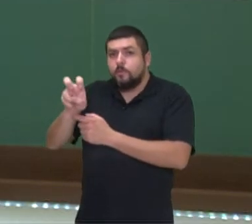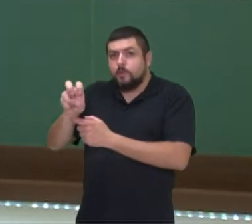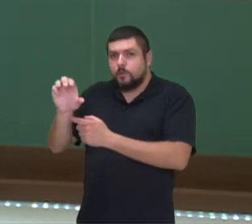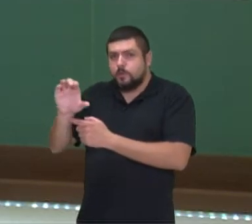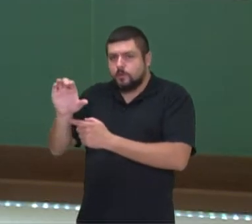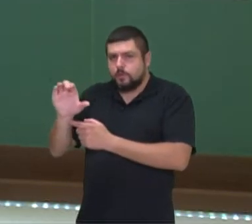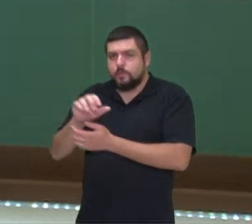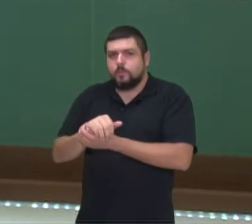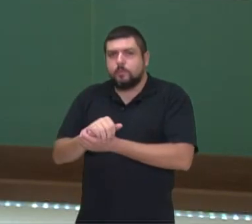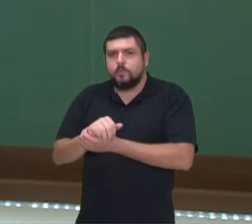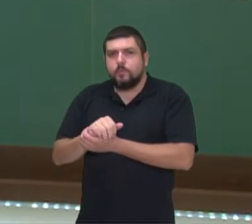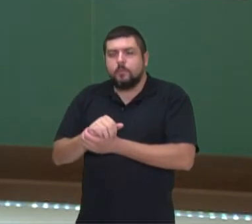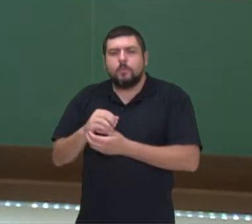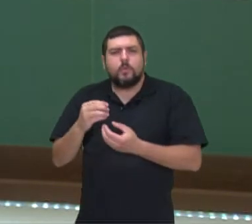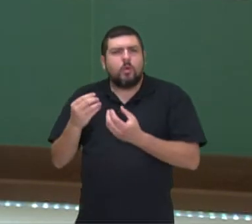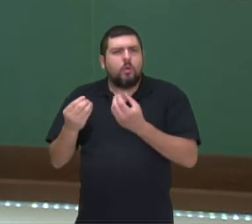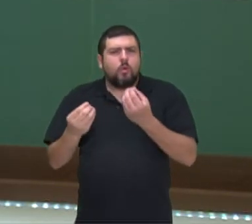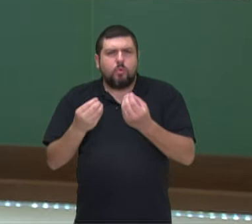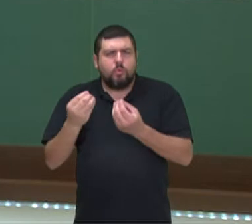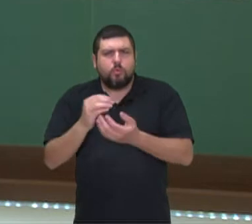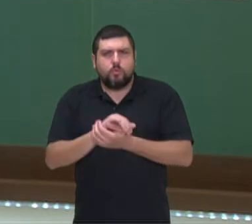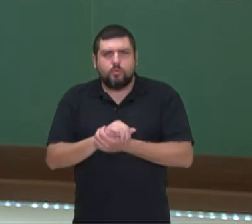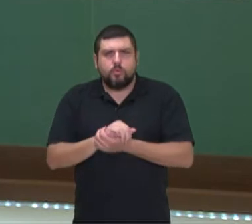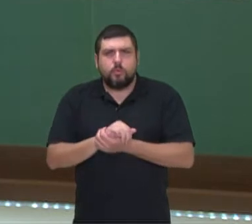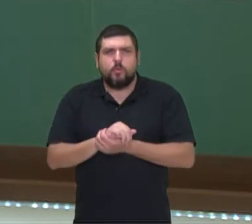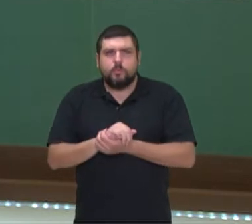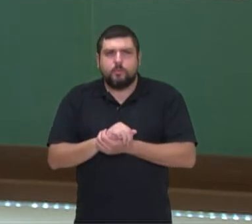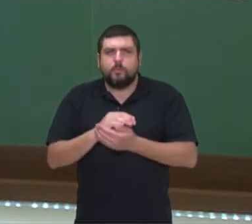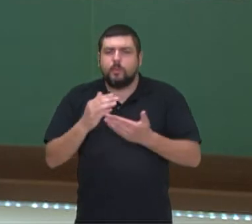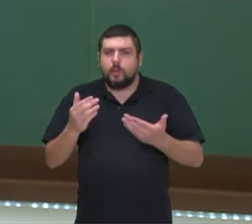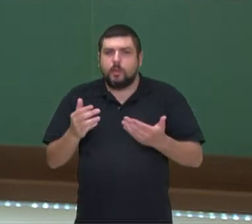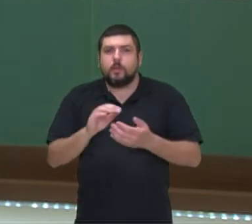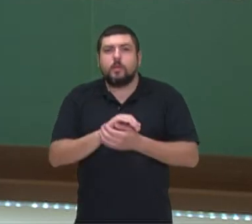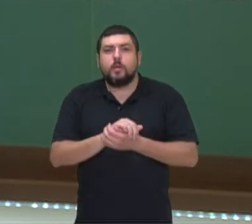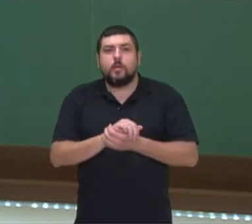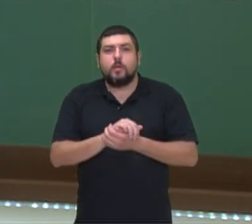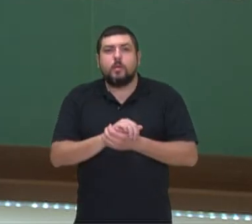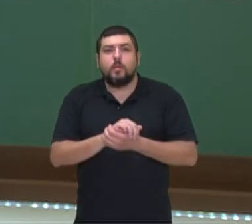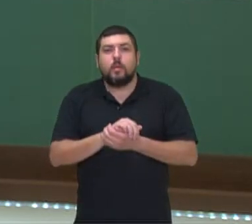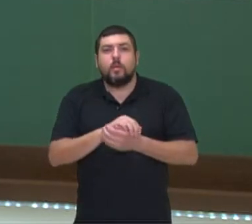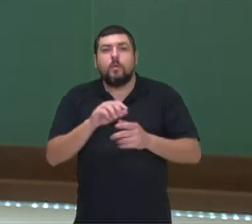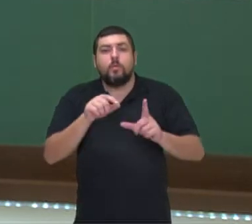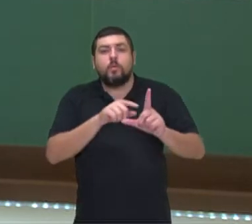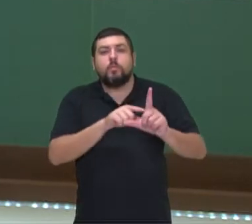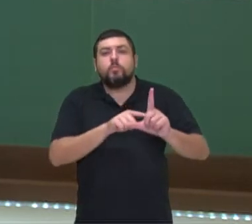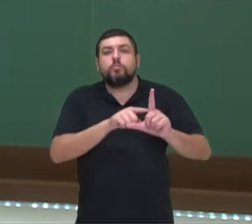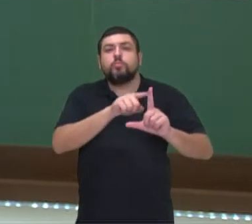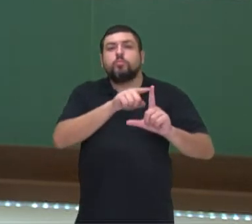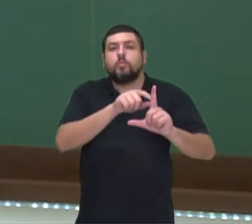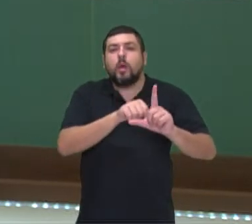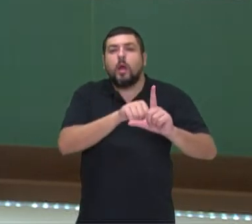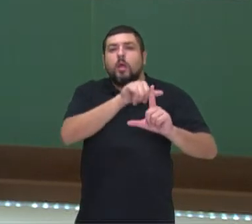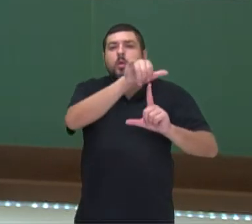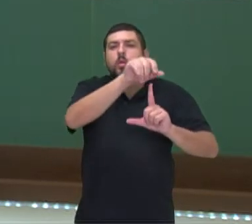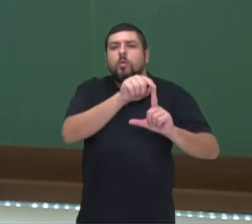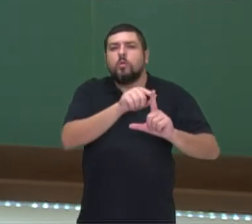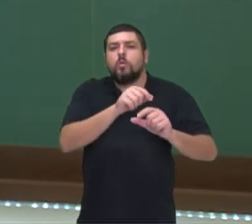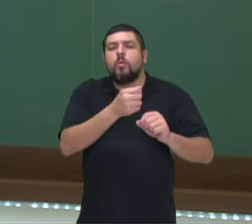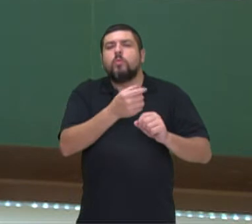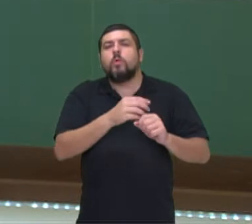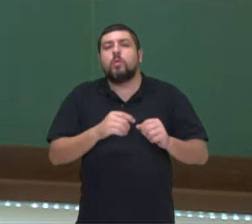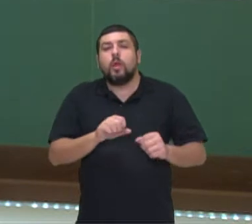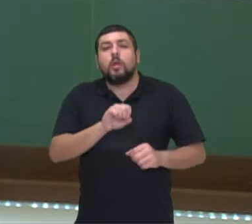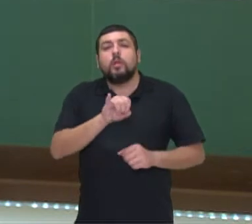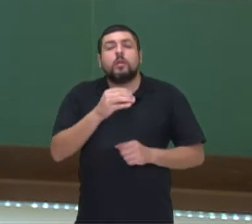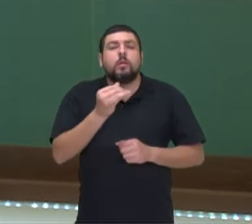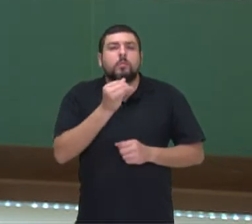ficar essa lei de formação? Vai ficar Y, né, em função ali do quê? Da quantidade N, né? Ah, se eu pedir